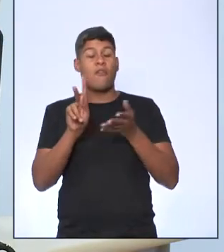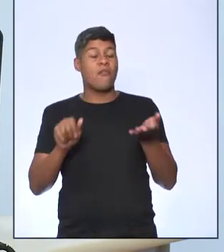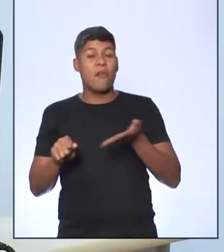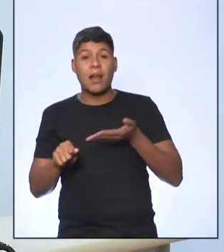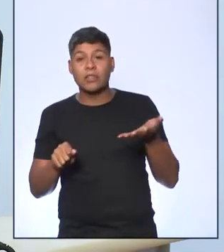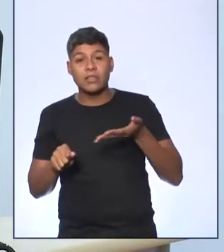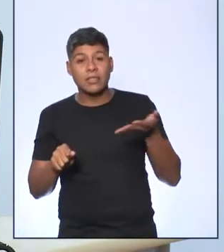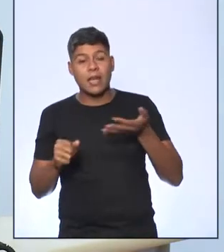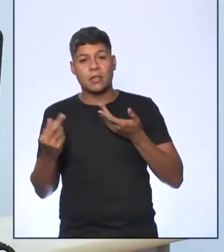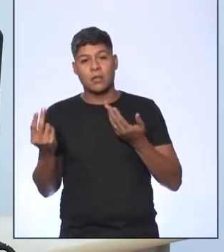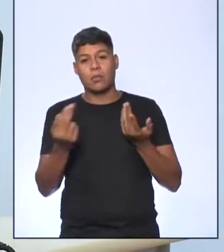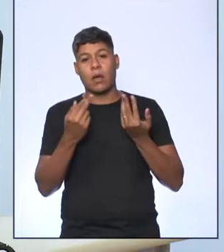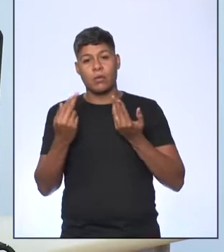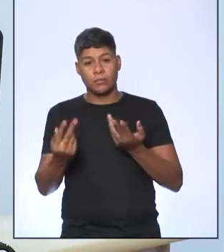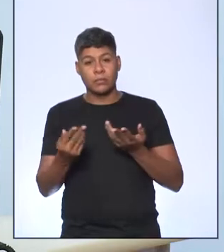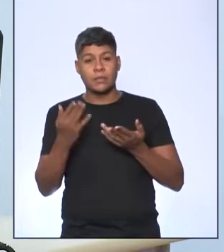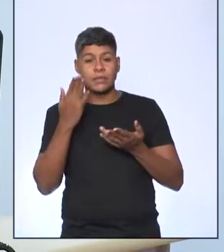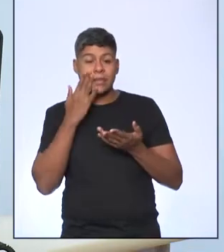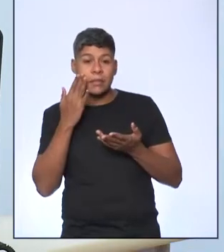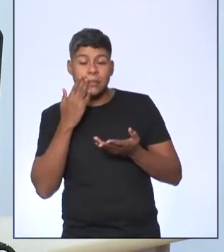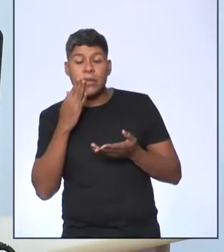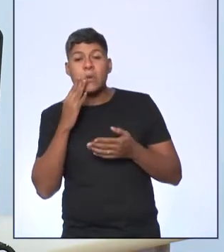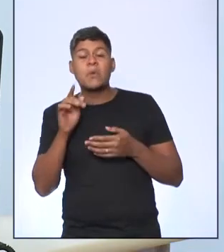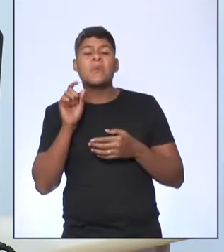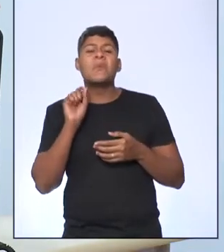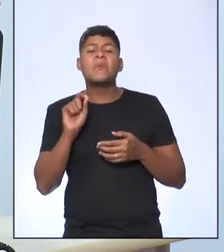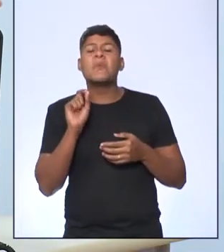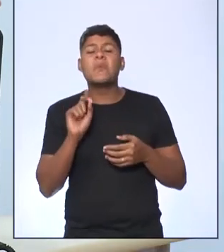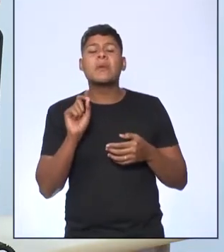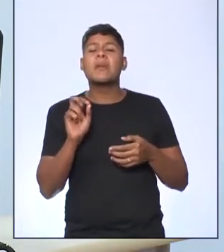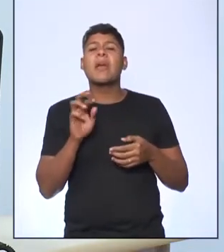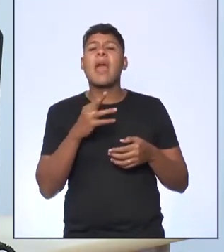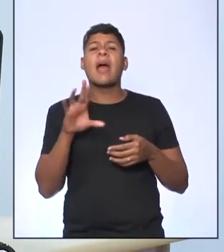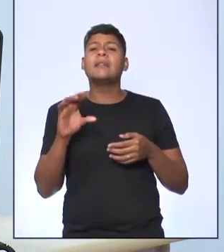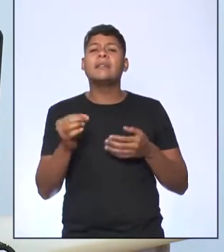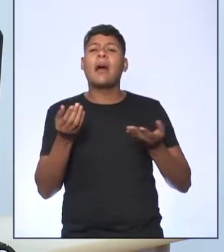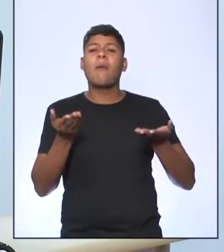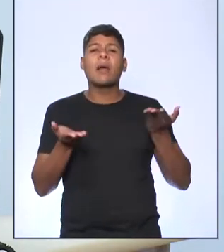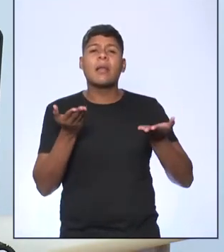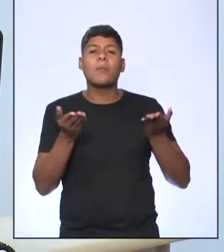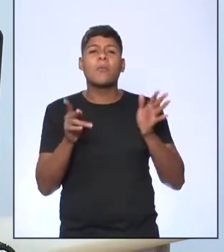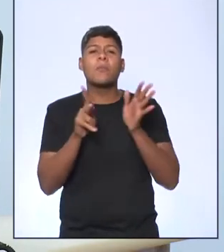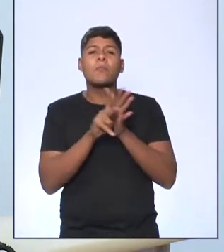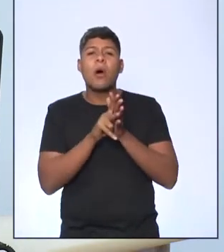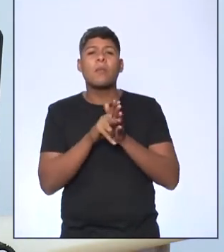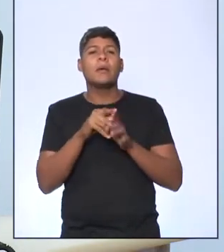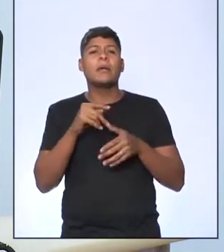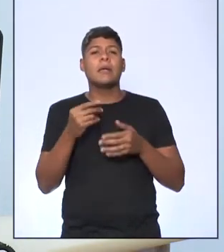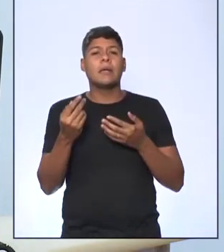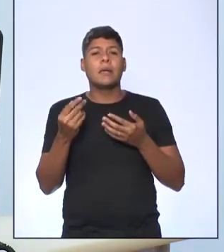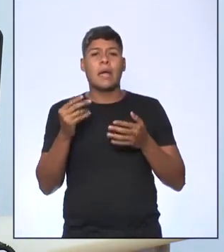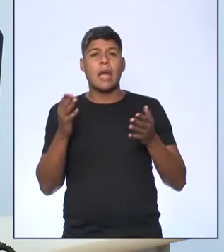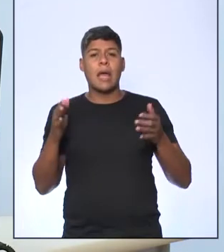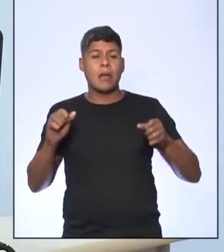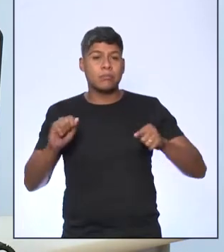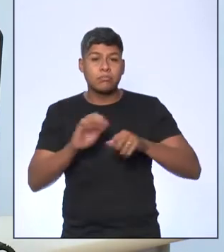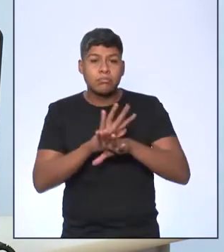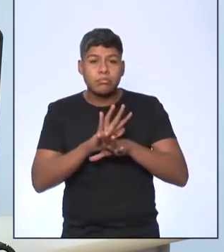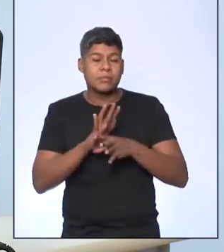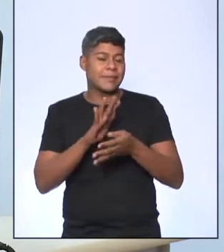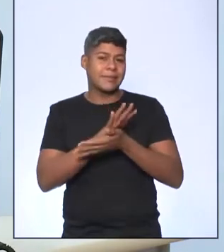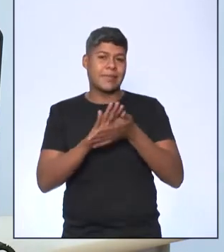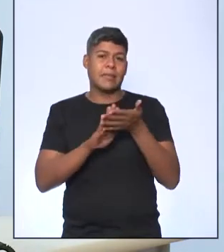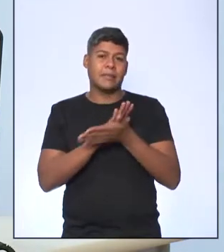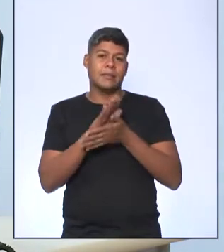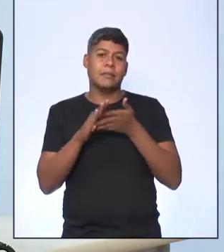é igual. E essa parte aí, em que reações que entram em equilíbrio? As reações que não se completam, as reações